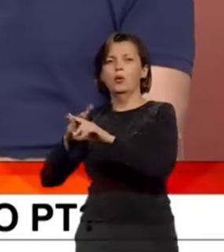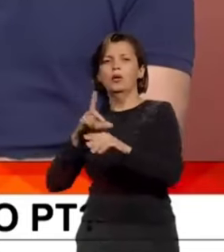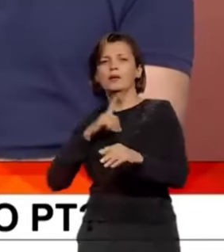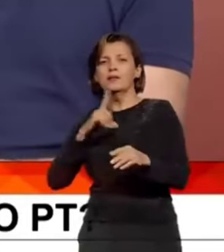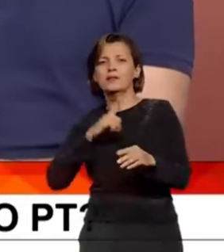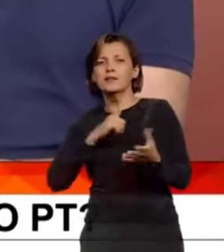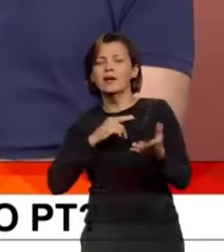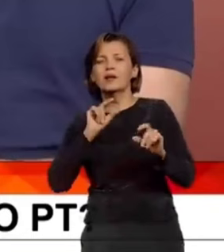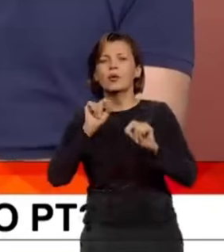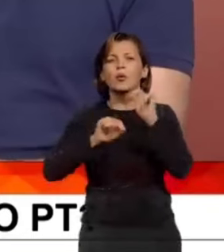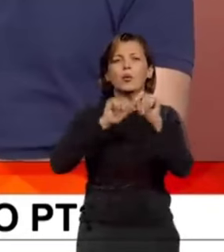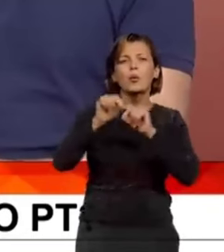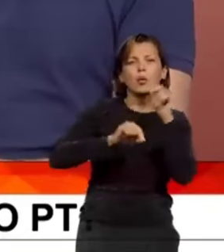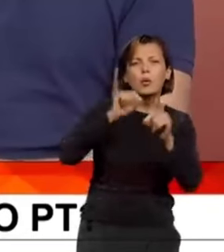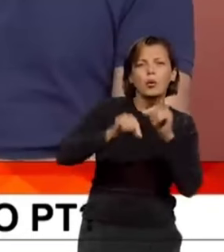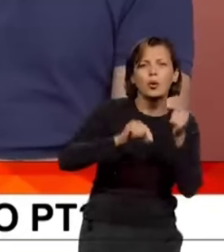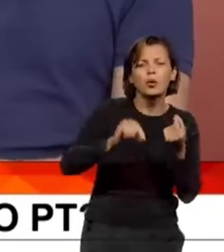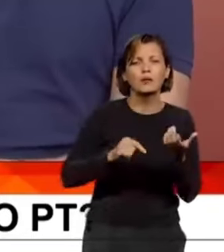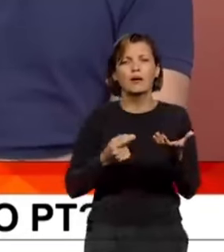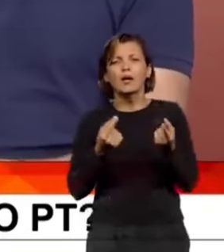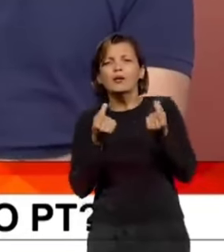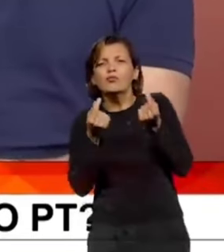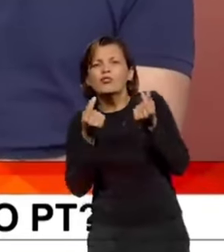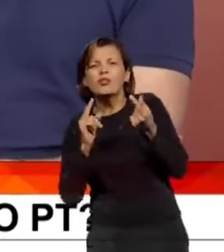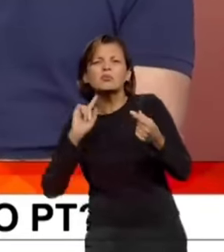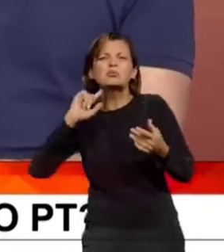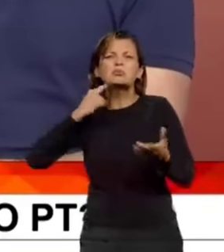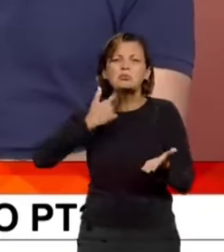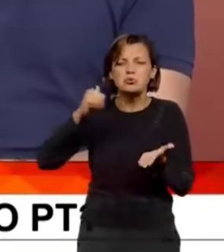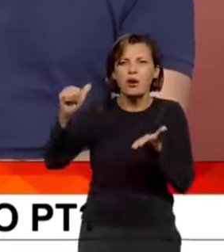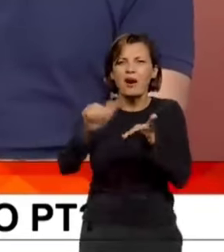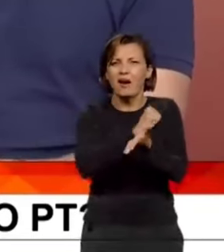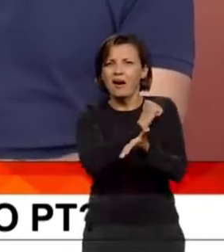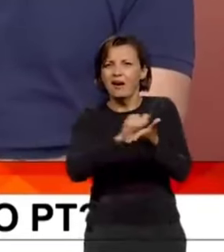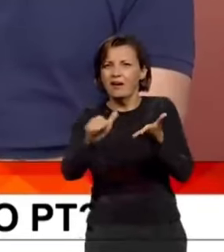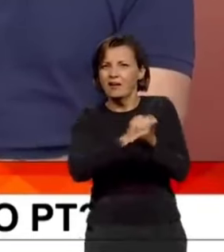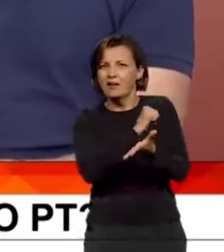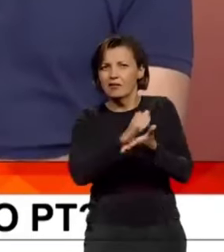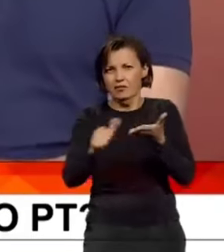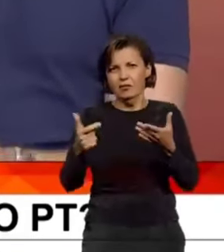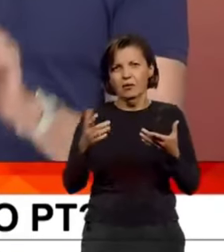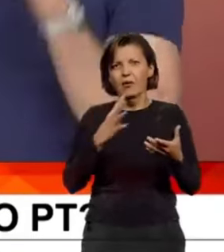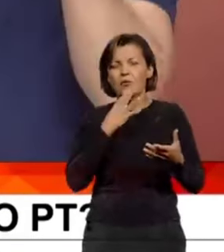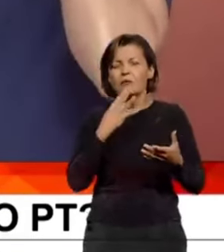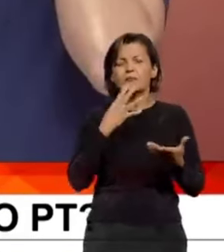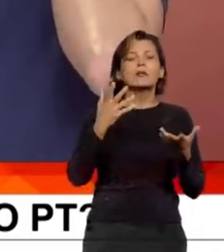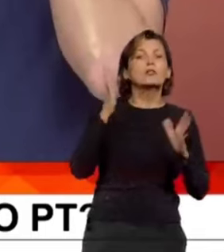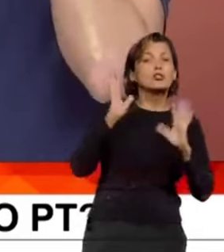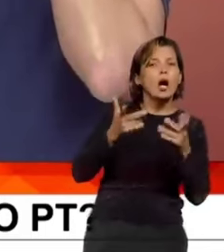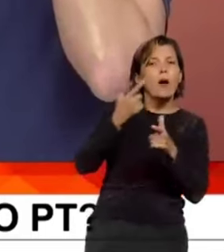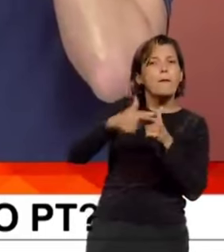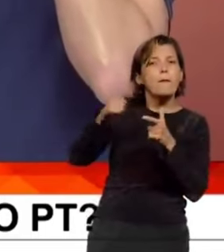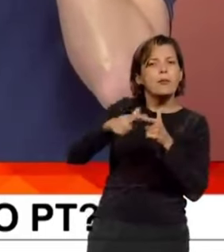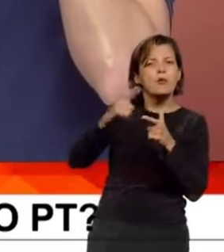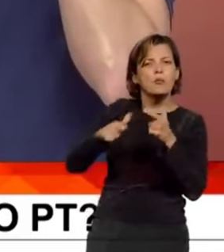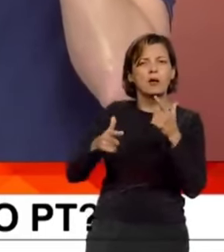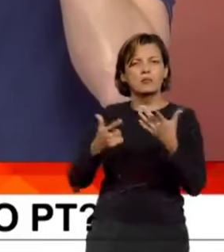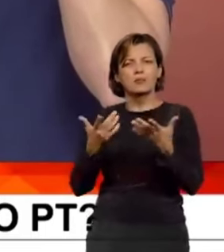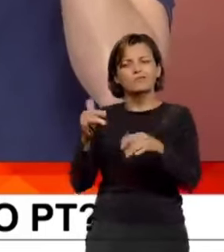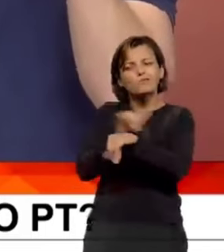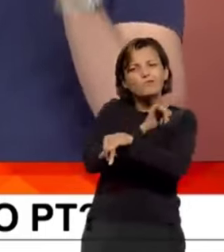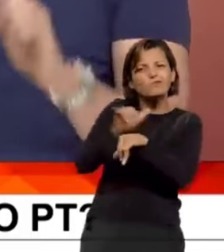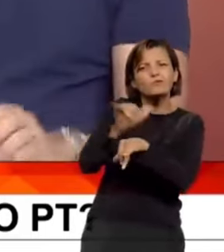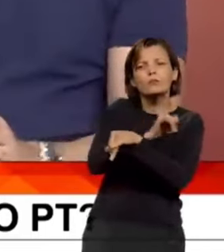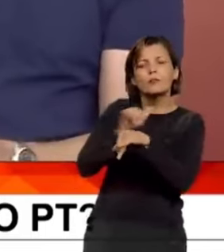arranjo a lava-jato criou um arranjo jurídico é a política entrou dentro judicial o e levou lá